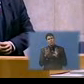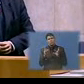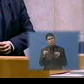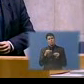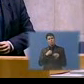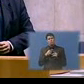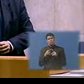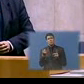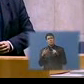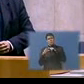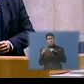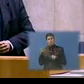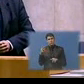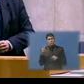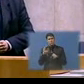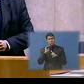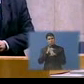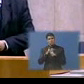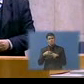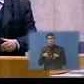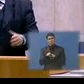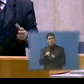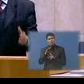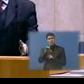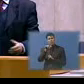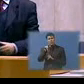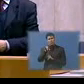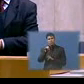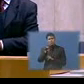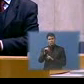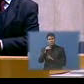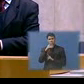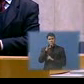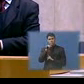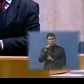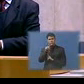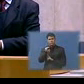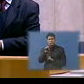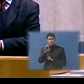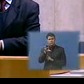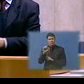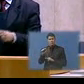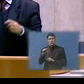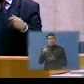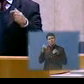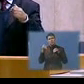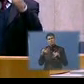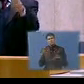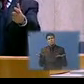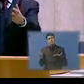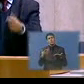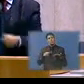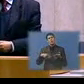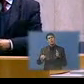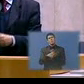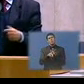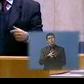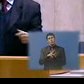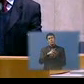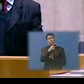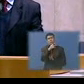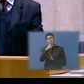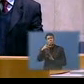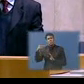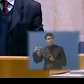Cláudio Fonseca mencionou aqui, estão no plano de metas, mas serão realizados através de uma PPP, que no